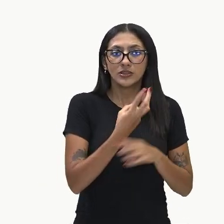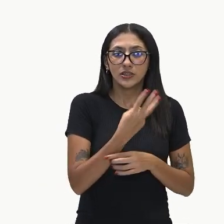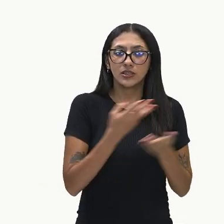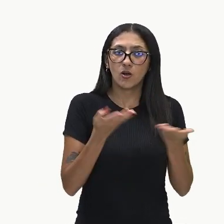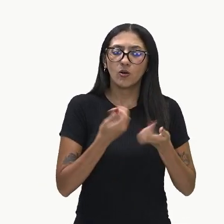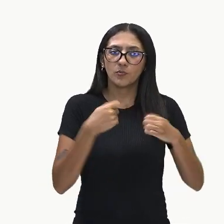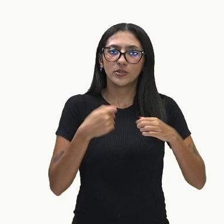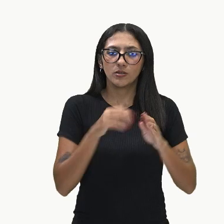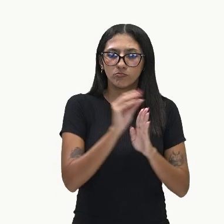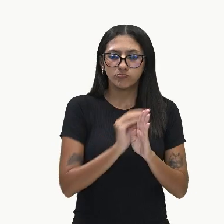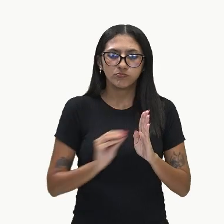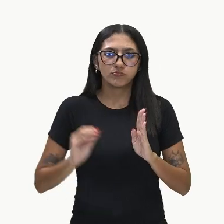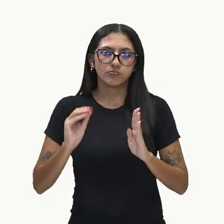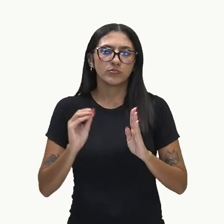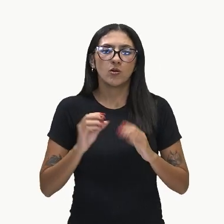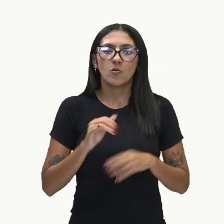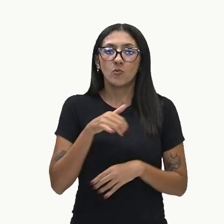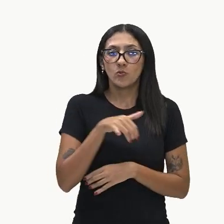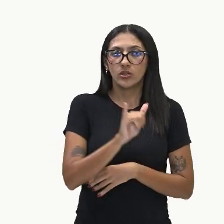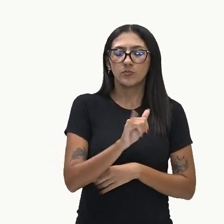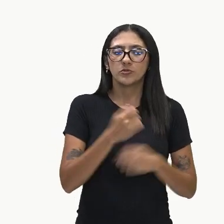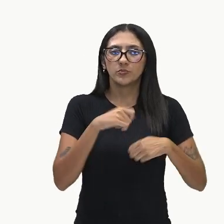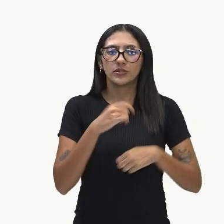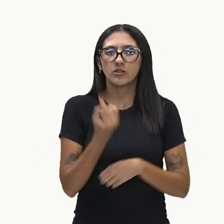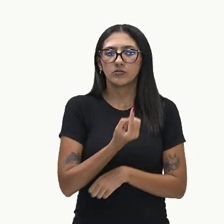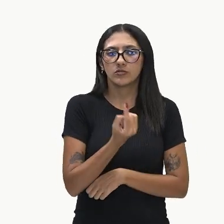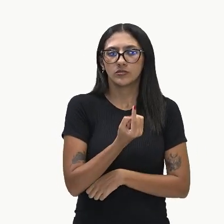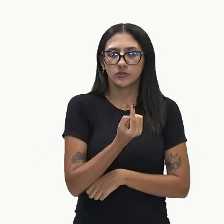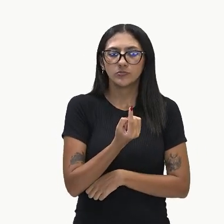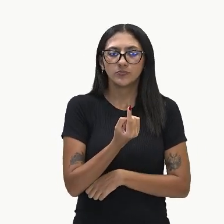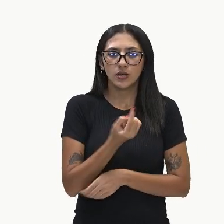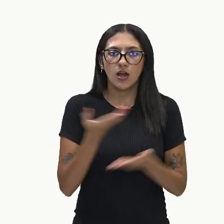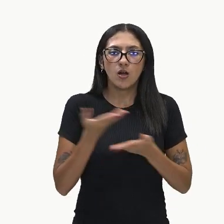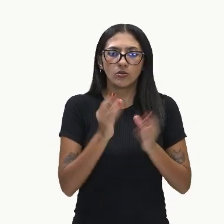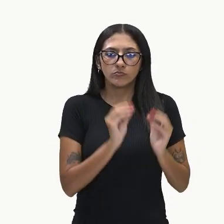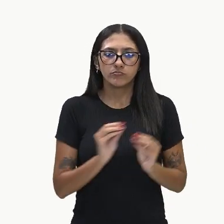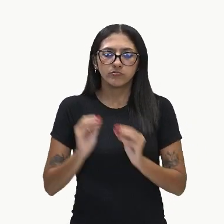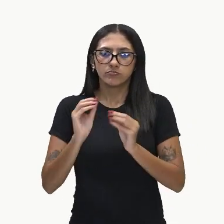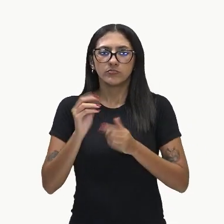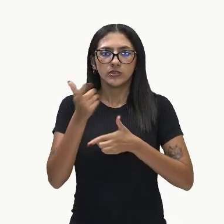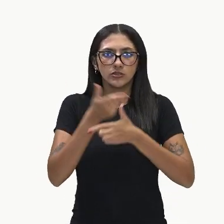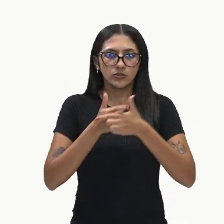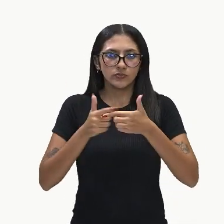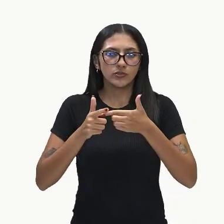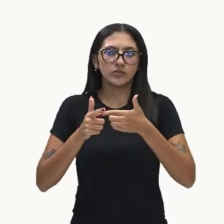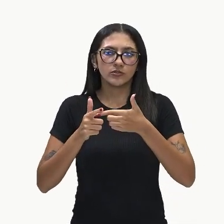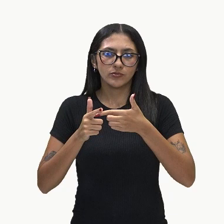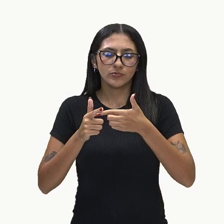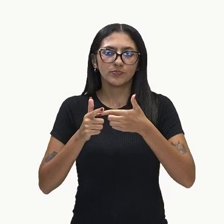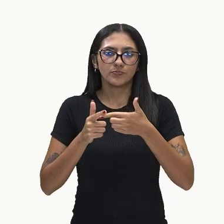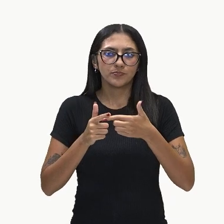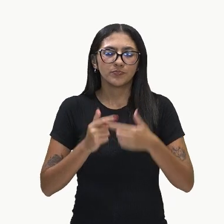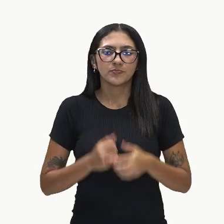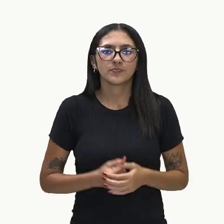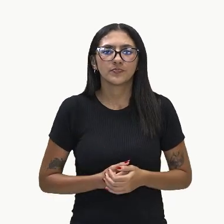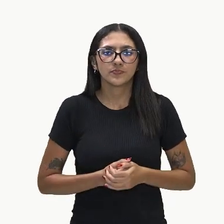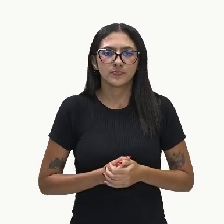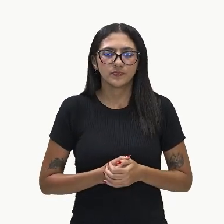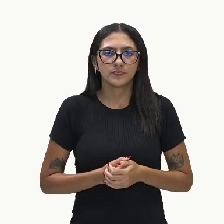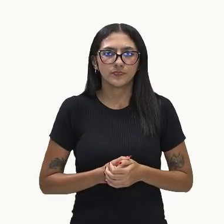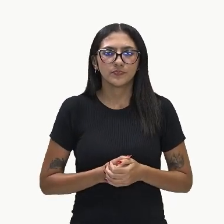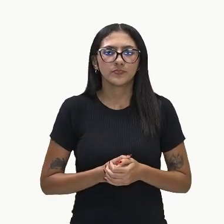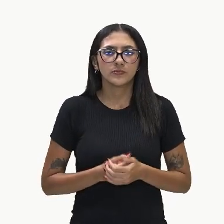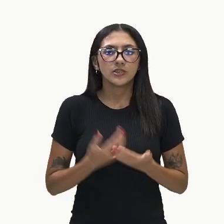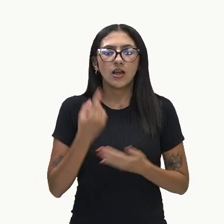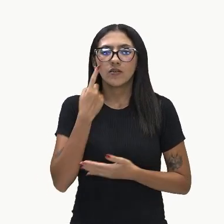deixar o meu y sozinho. Então ele está multiplicando, ele passa para o outro lado, com a operação inversa, que é dividindo. E